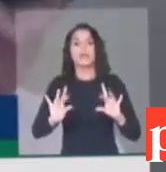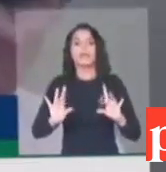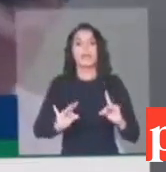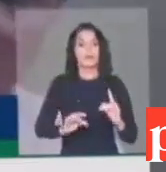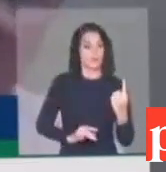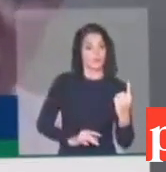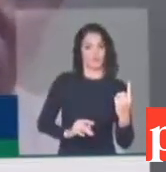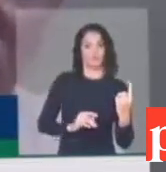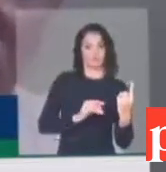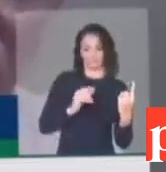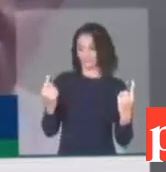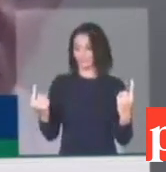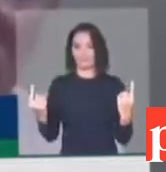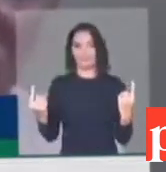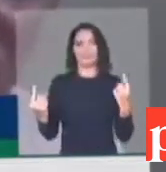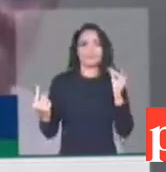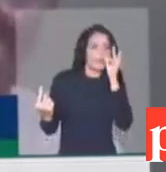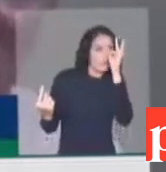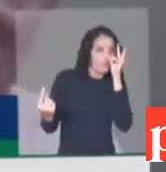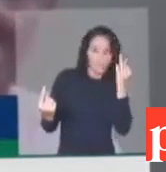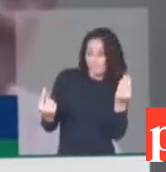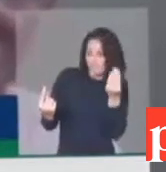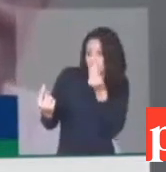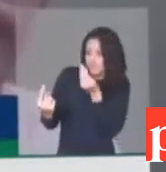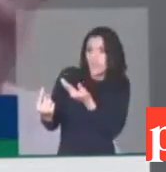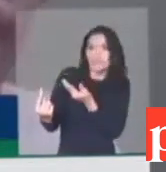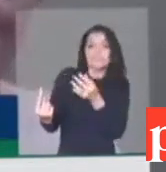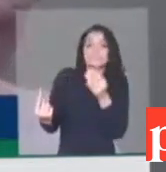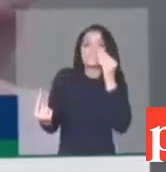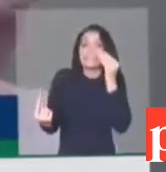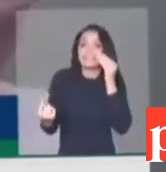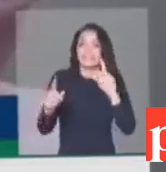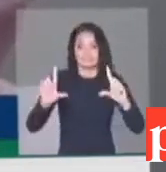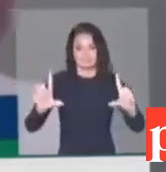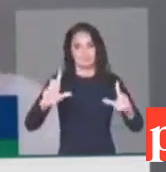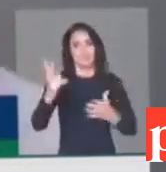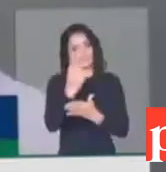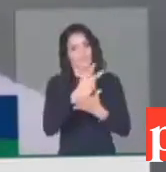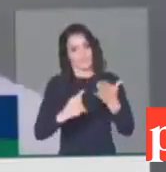ao outro. Para que não tenhamos mais isso em Minas Gerais e no Brasil, esse projeto de lei é um grande avanço.